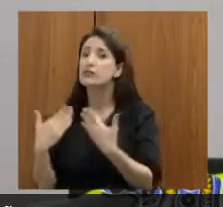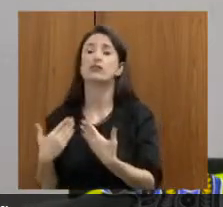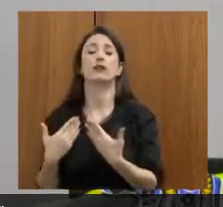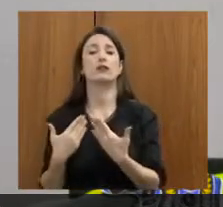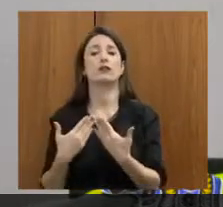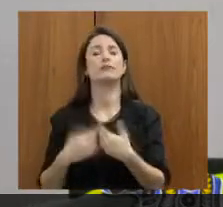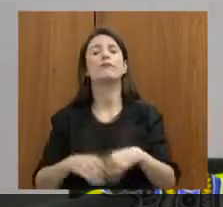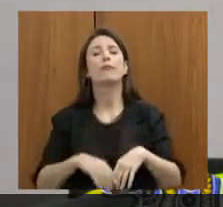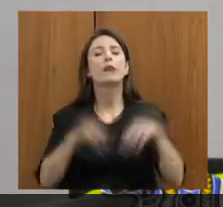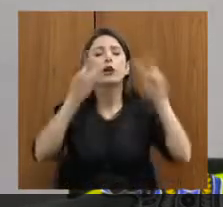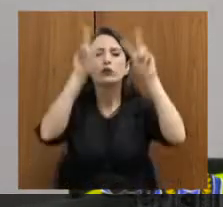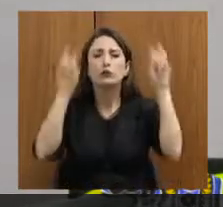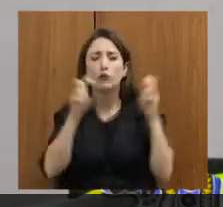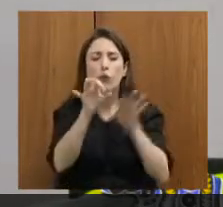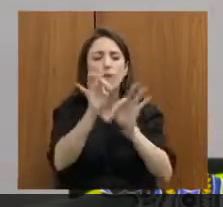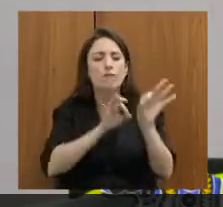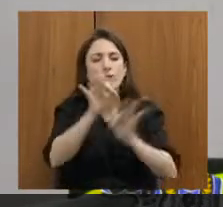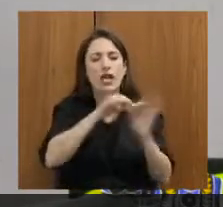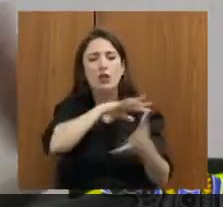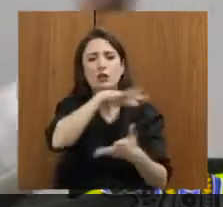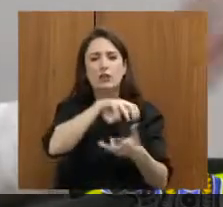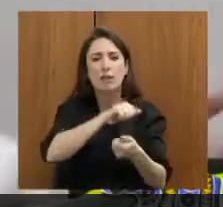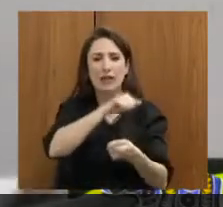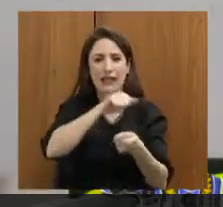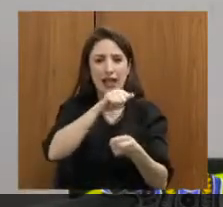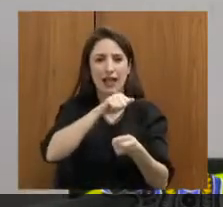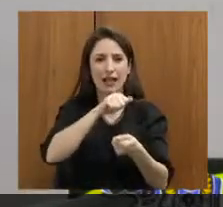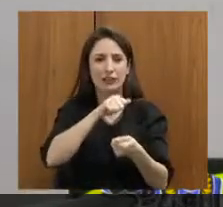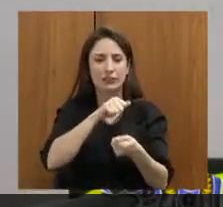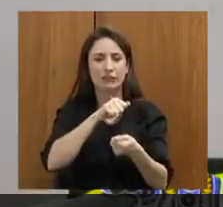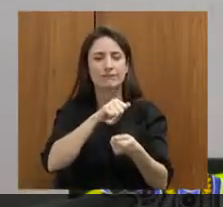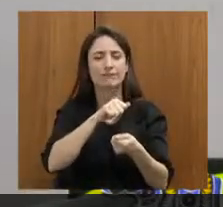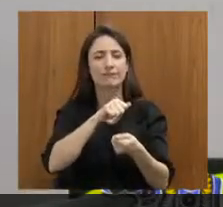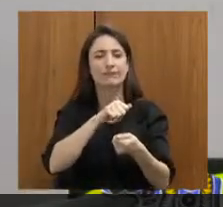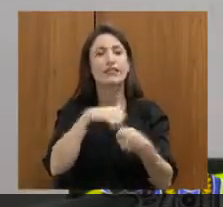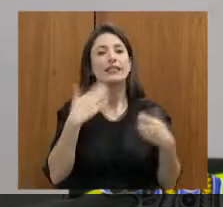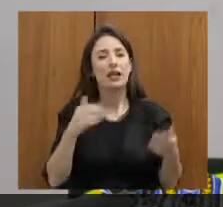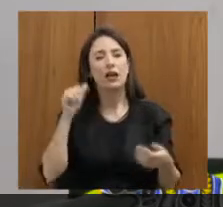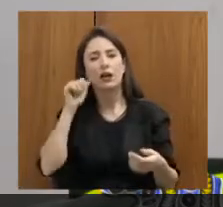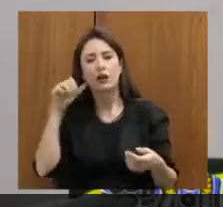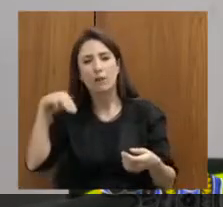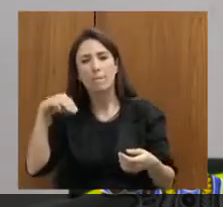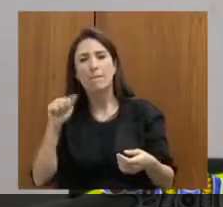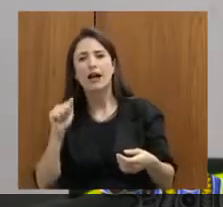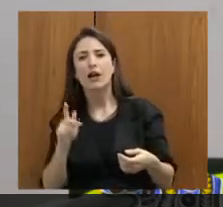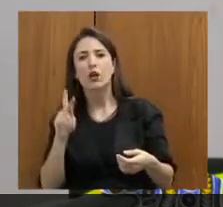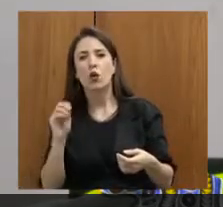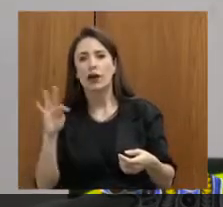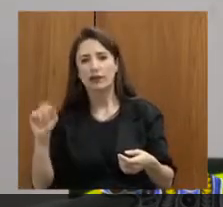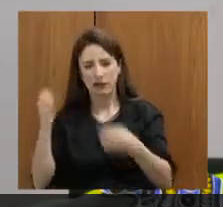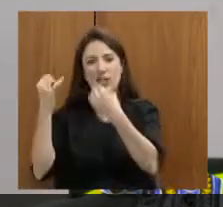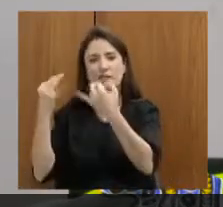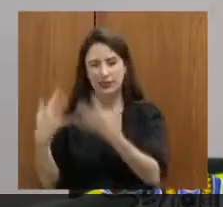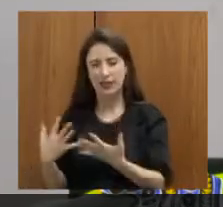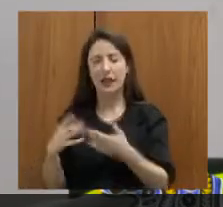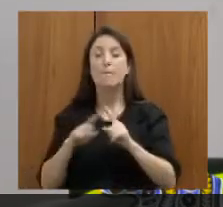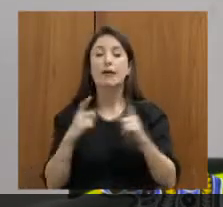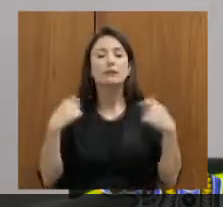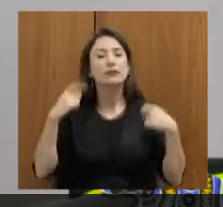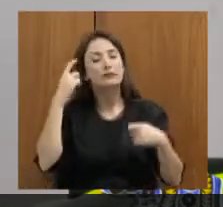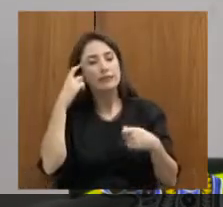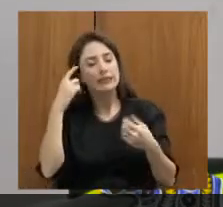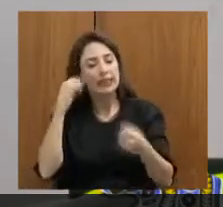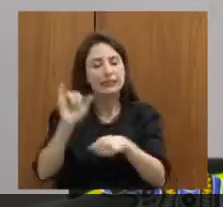do plano de sustentabilidade a dançar um pouco mais uma cota é de pensar em formas de gerar